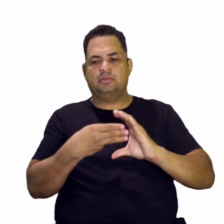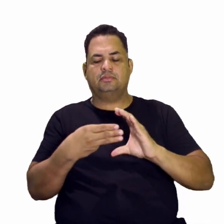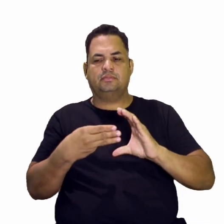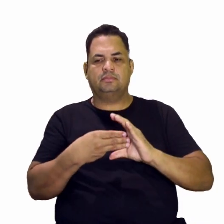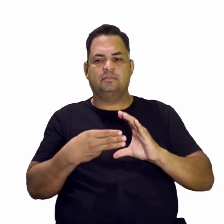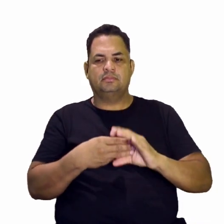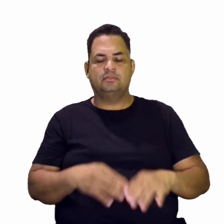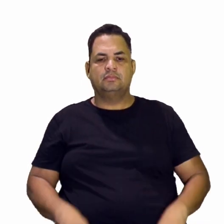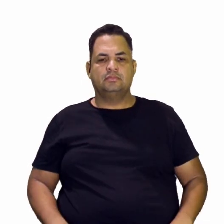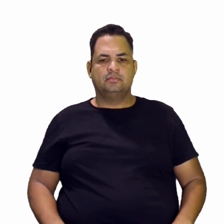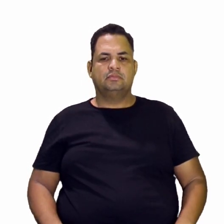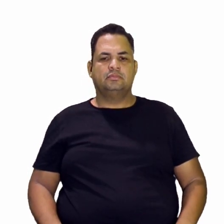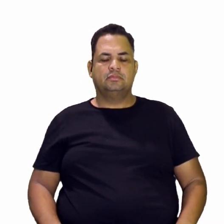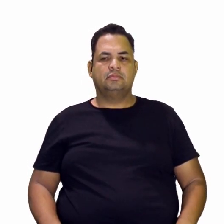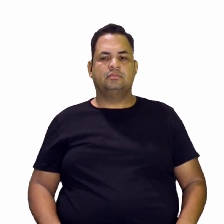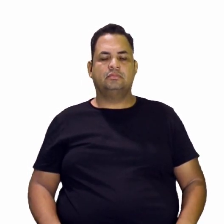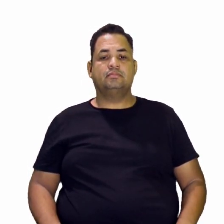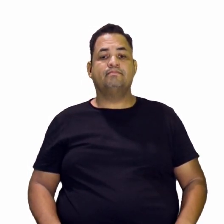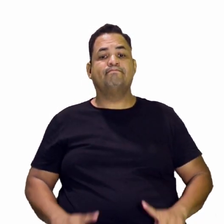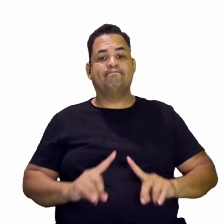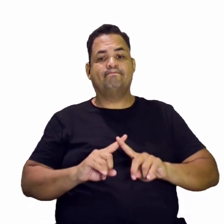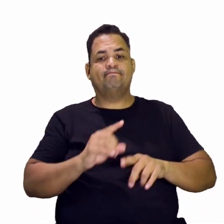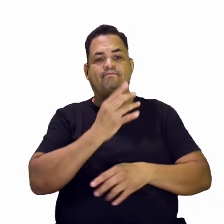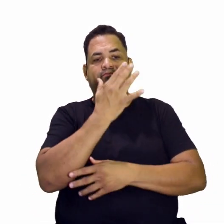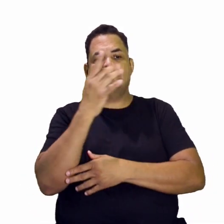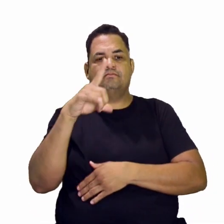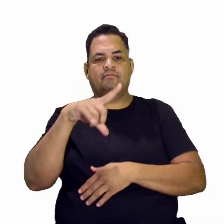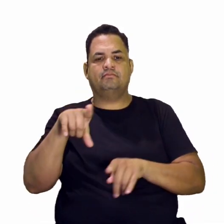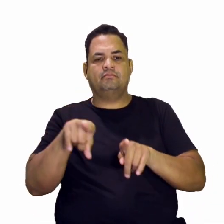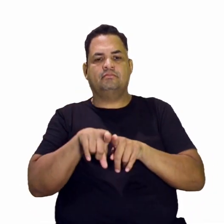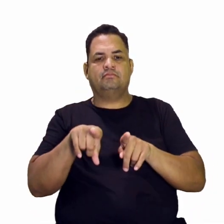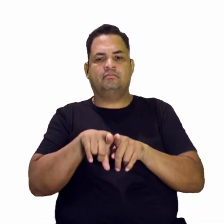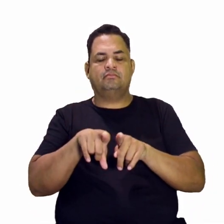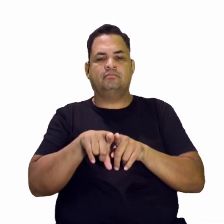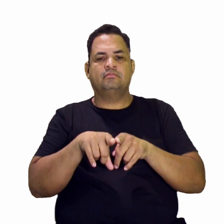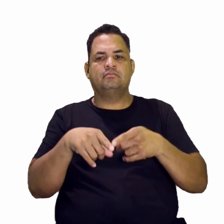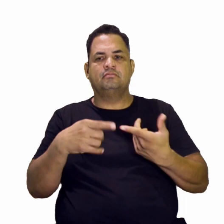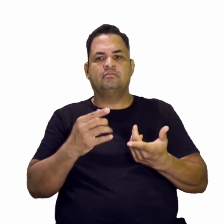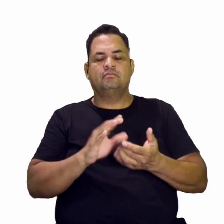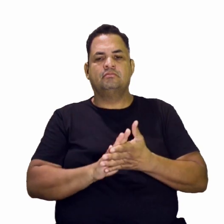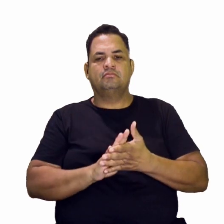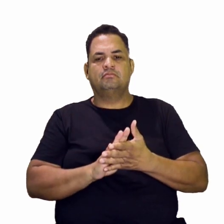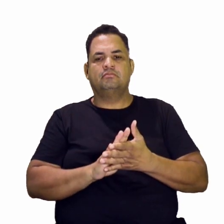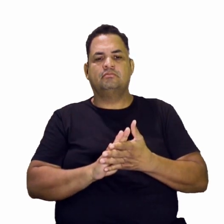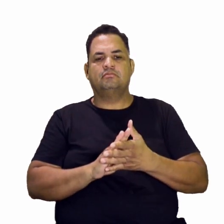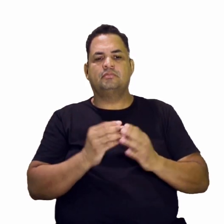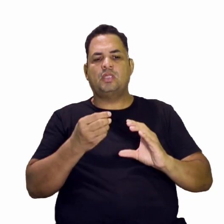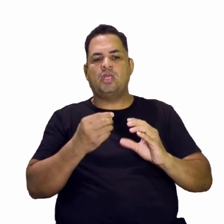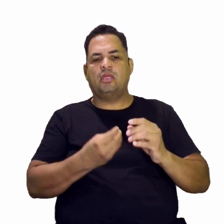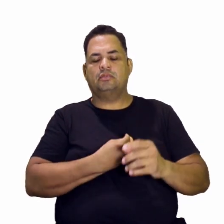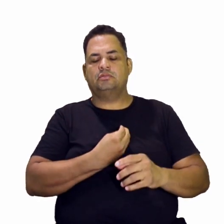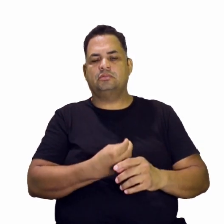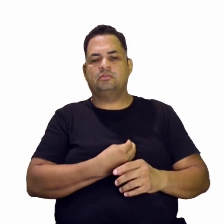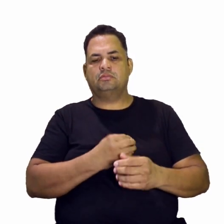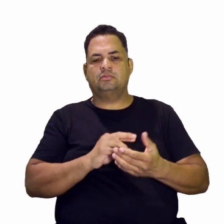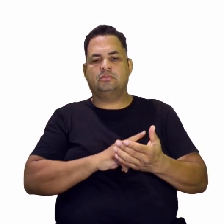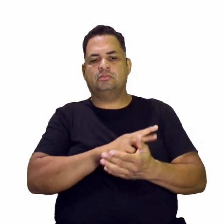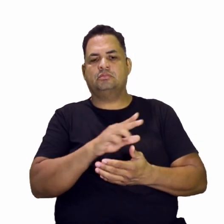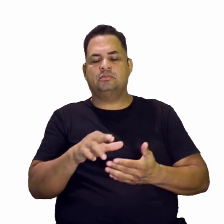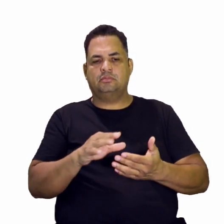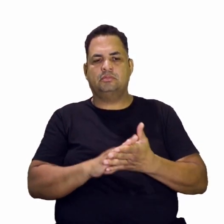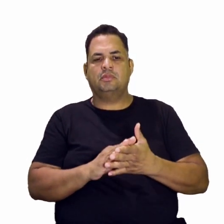pluricelulares. As plantas também têm, né? Aliás, as plantas vão ter só organismos pluricelulares, é verdade. E